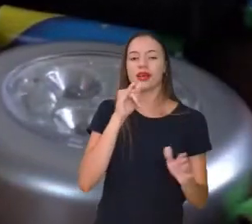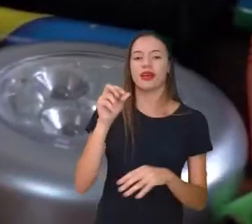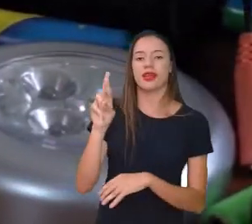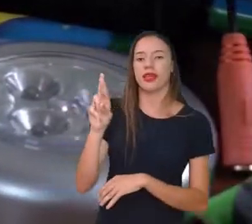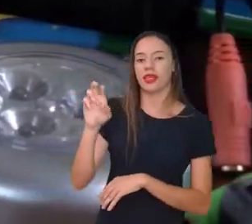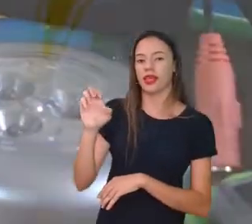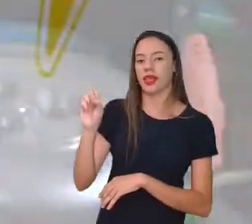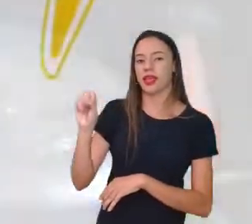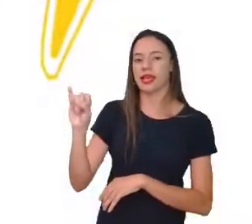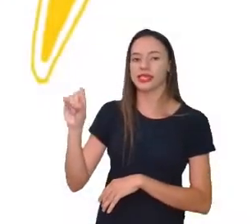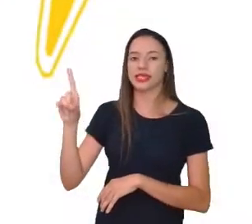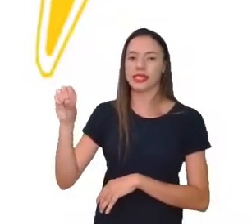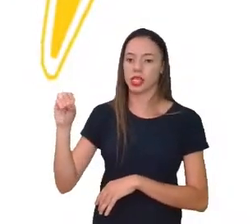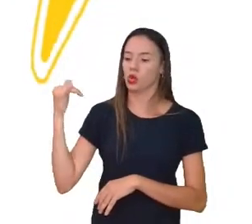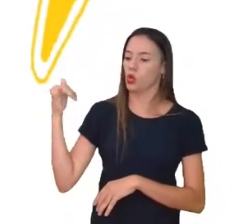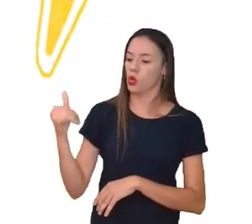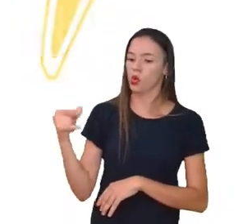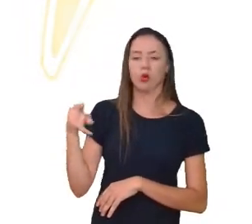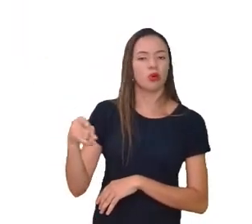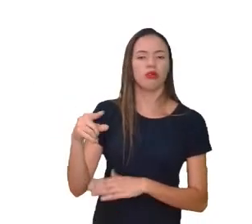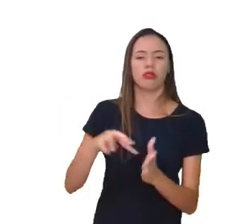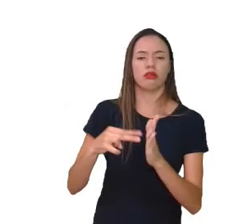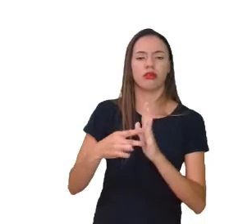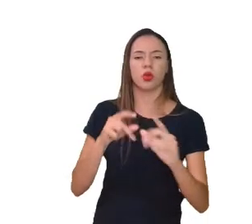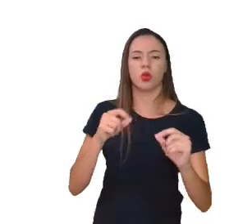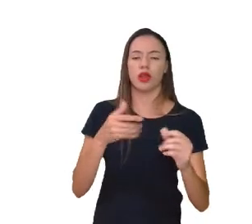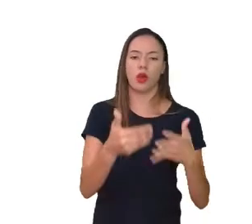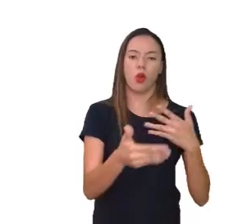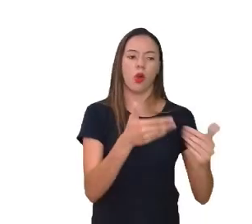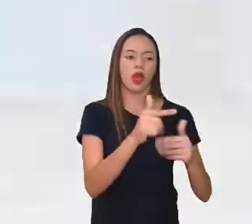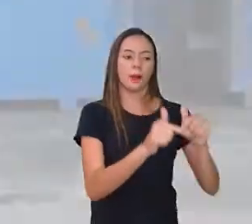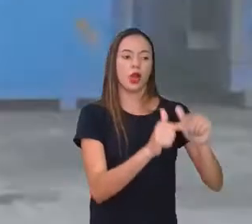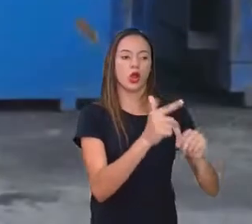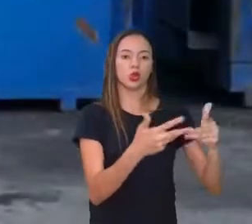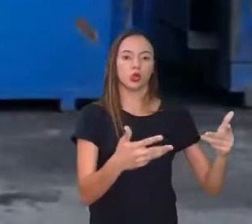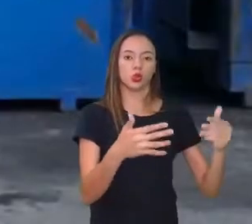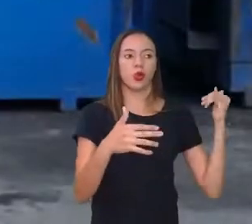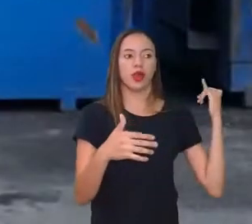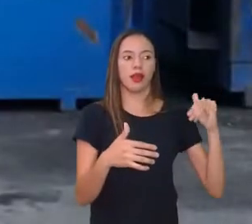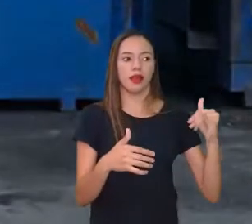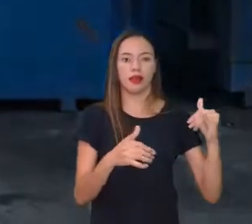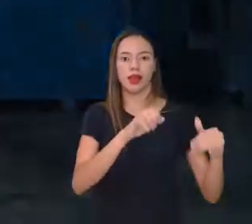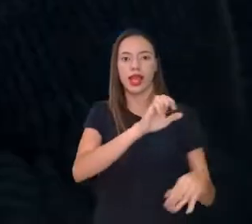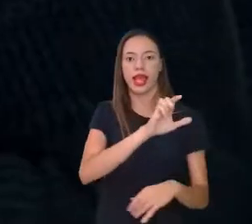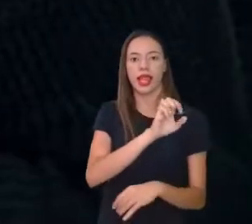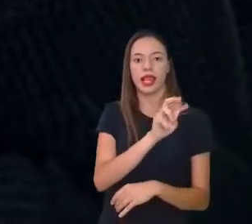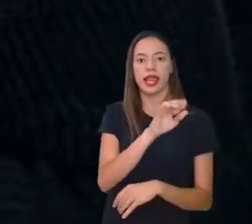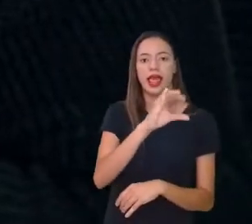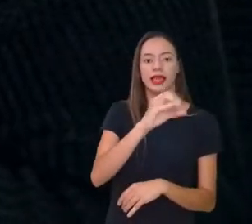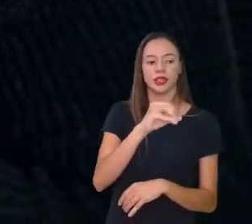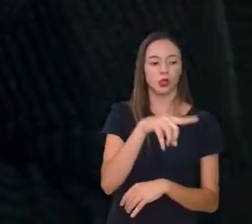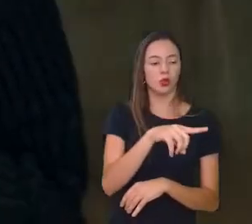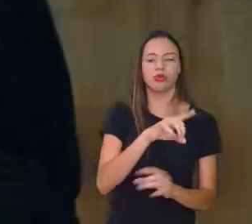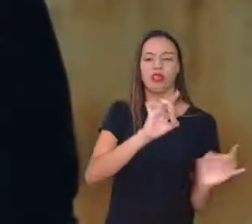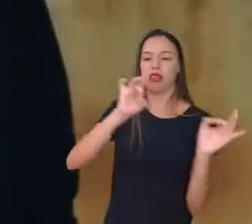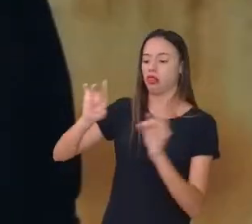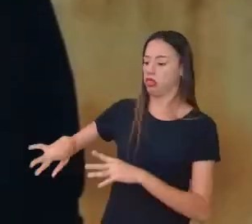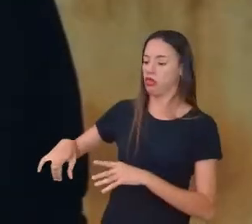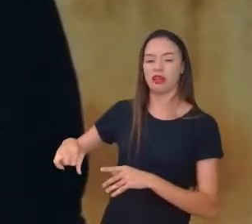e eletrônicos é todo produto elétrico ou eletrônico que descartado por não ter mais